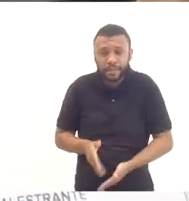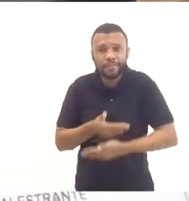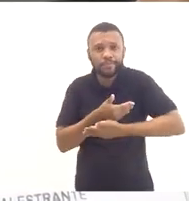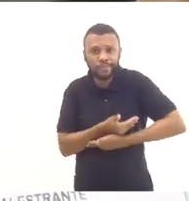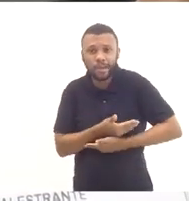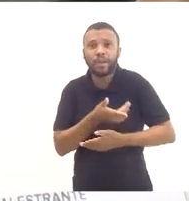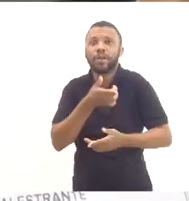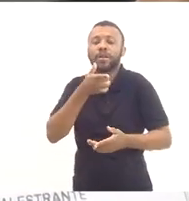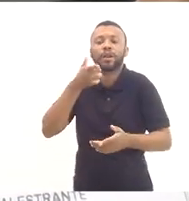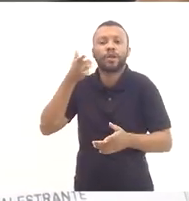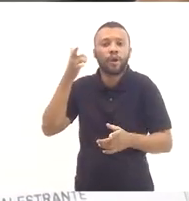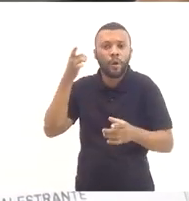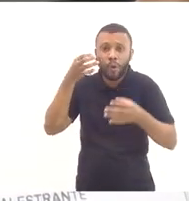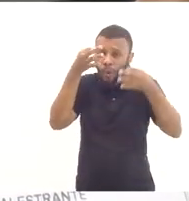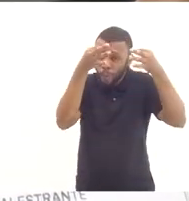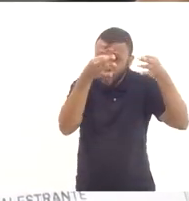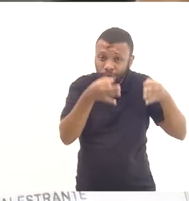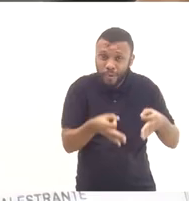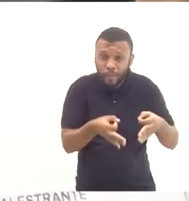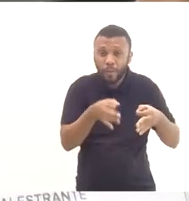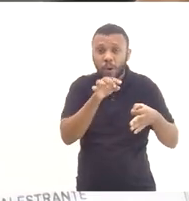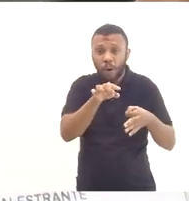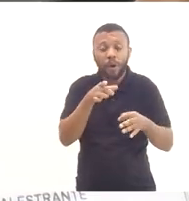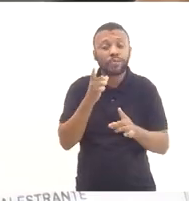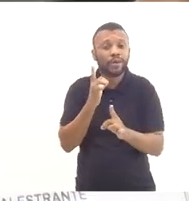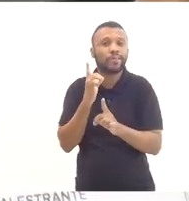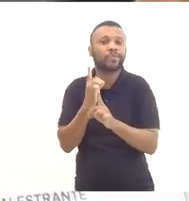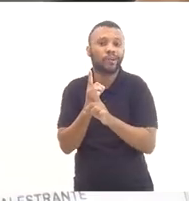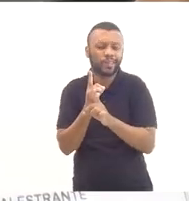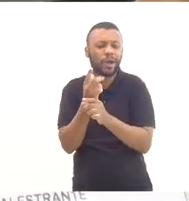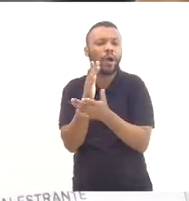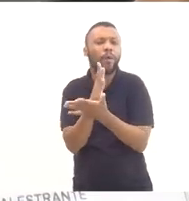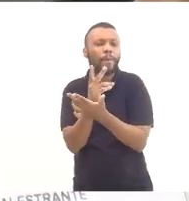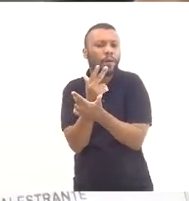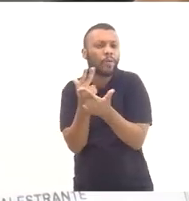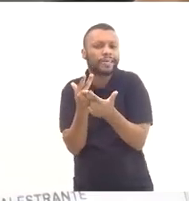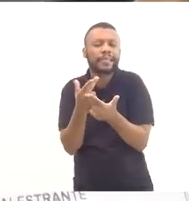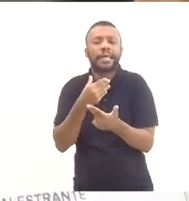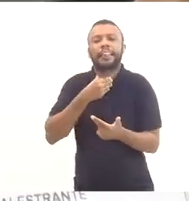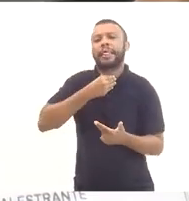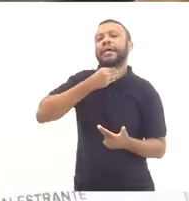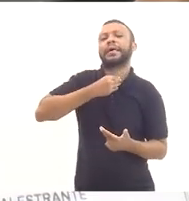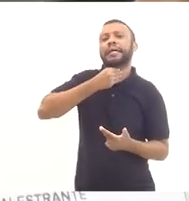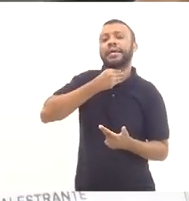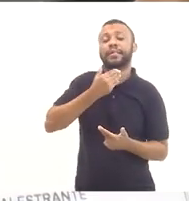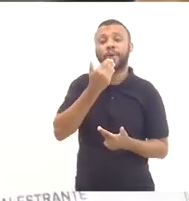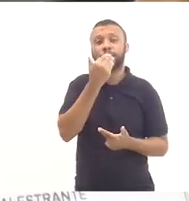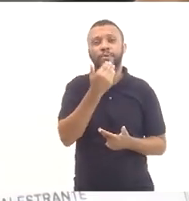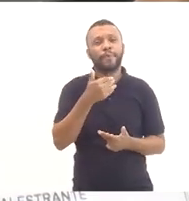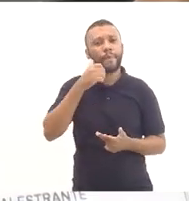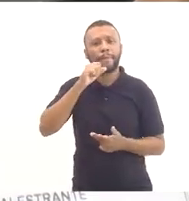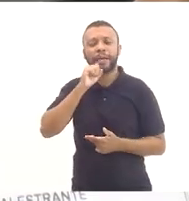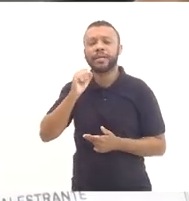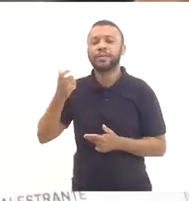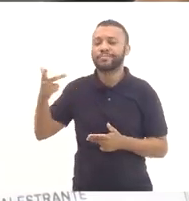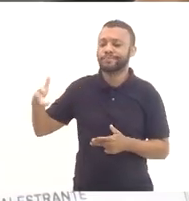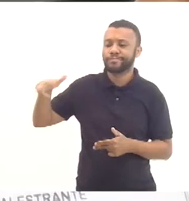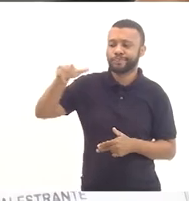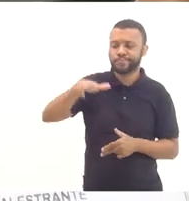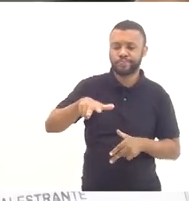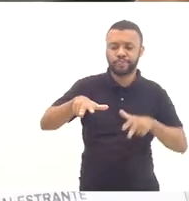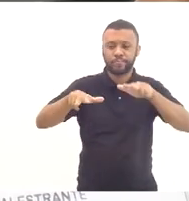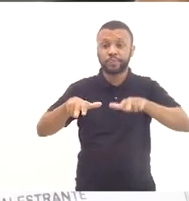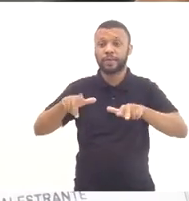confirmou para mim diagnóstico da primeira médica que era alguma coisa na garganta e ele passou aquele dia todo muito molinho pedir para minha mãe dormir na minha casa porque era a primeira